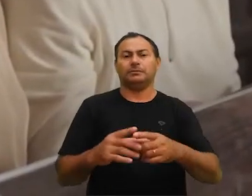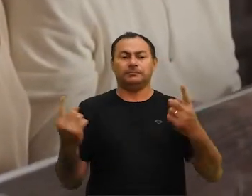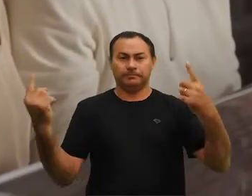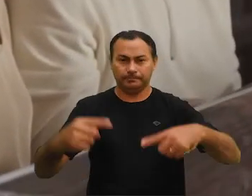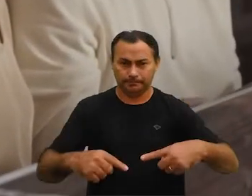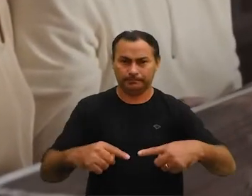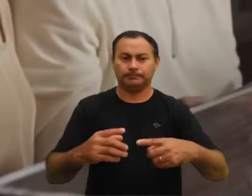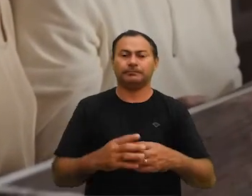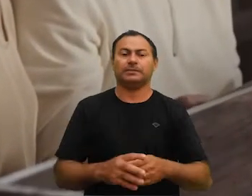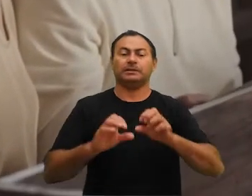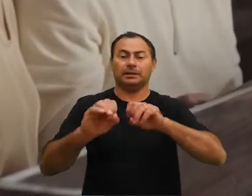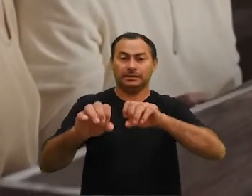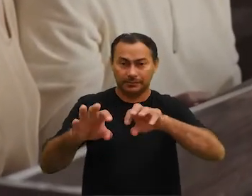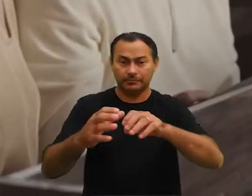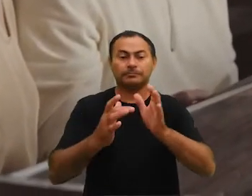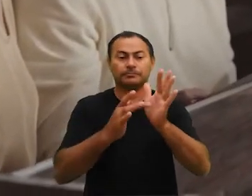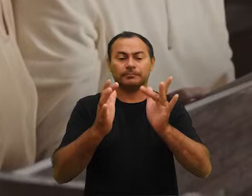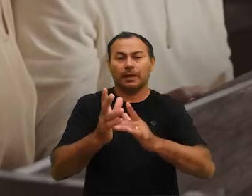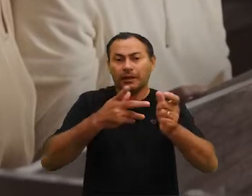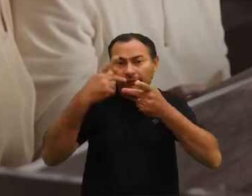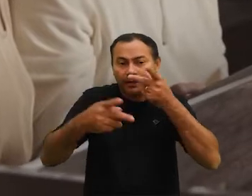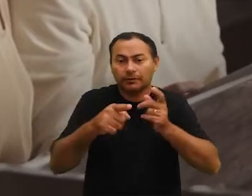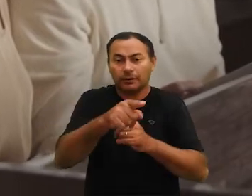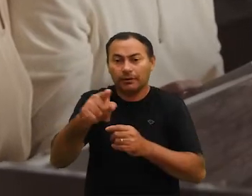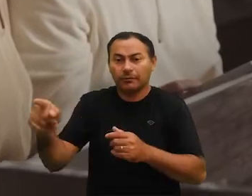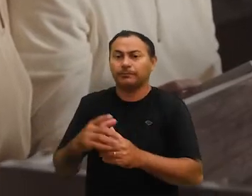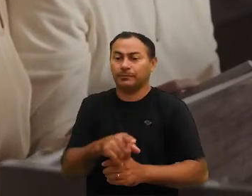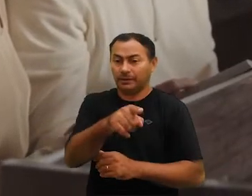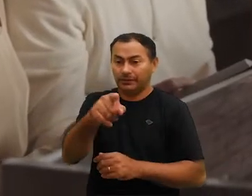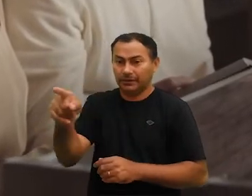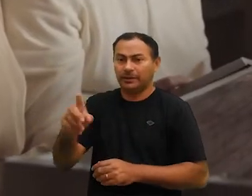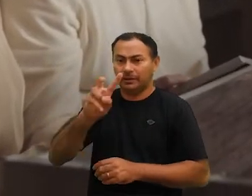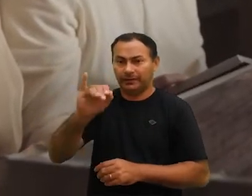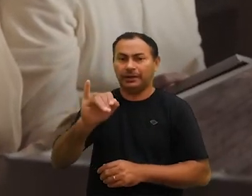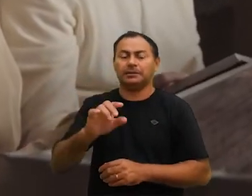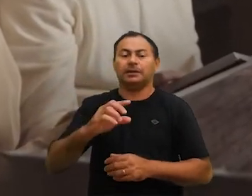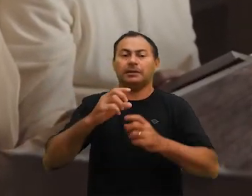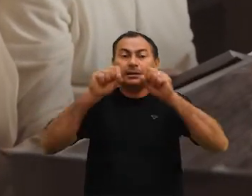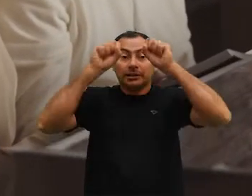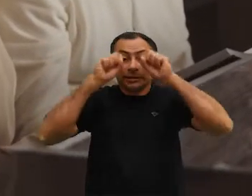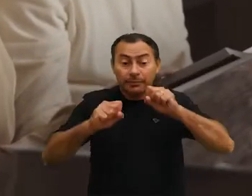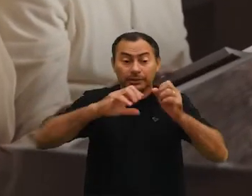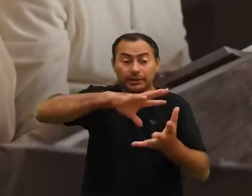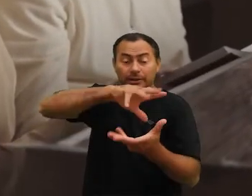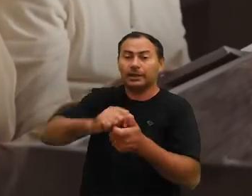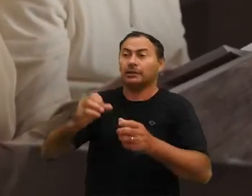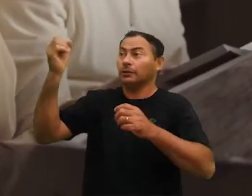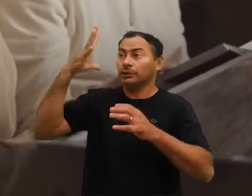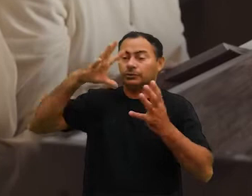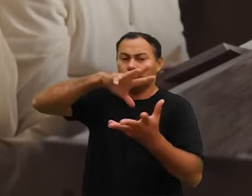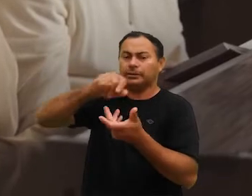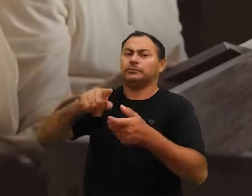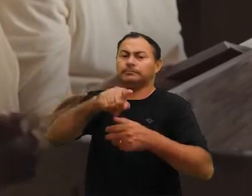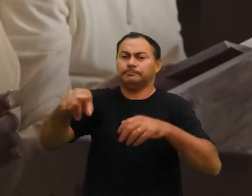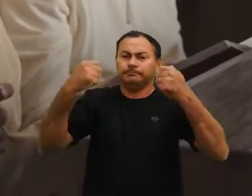grande desafio, deste grande ensino, Jesus estava dizendo a eles: olha, se vocês vão ser o sal da terra e a luz do mundo,